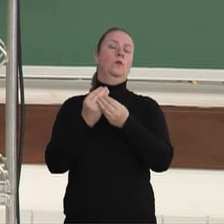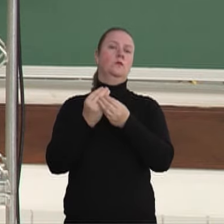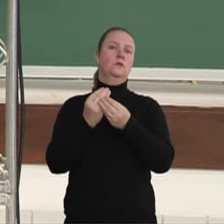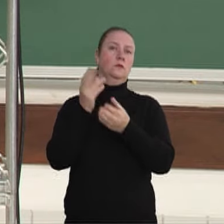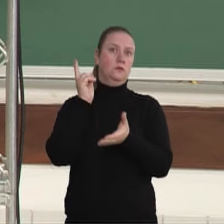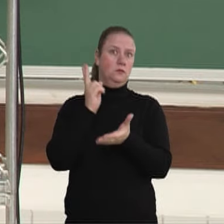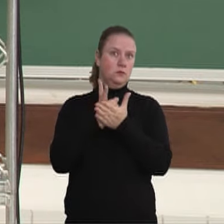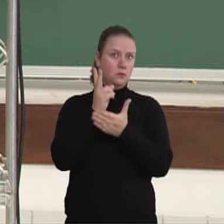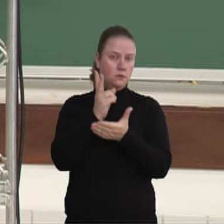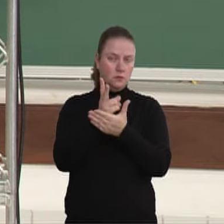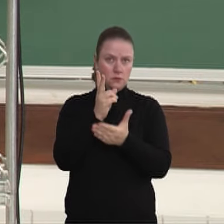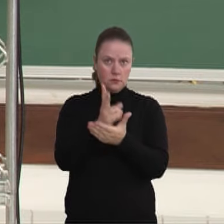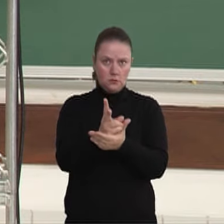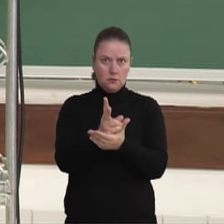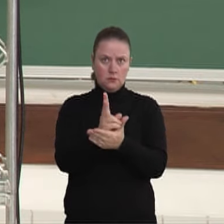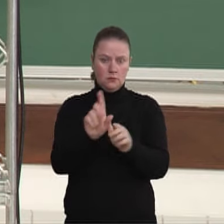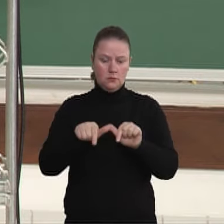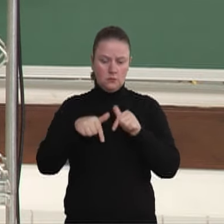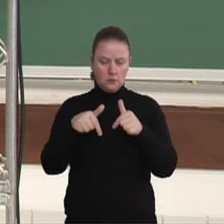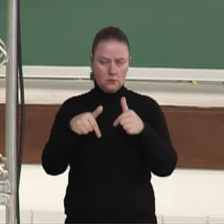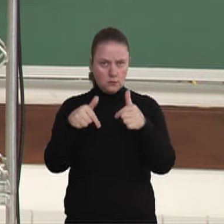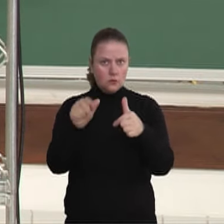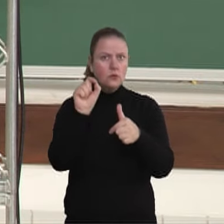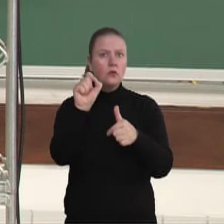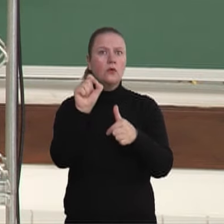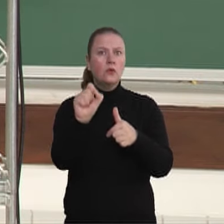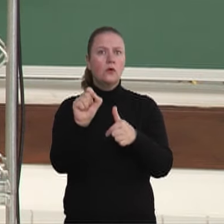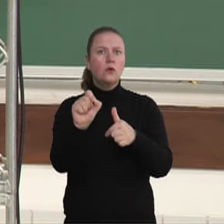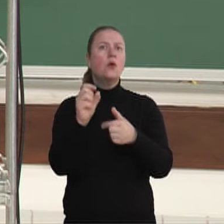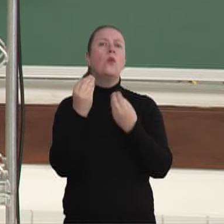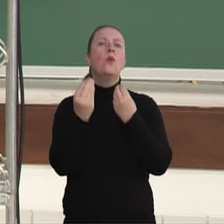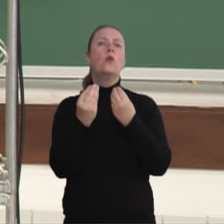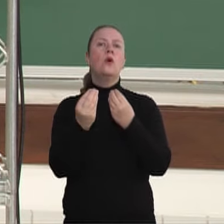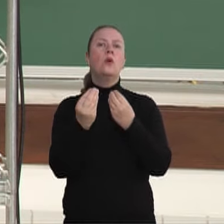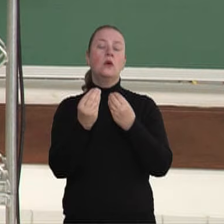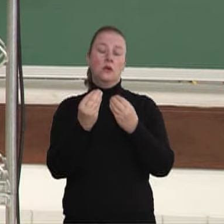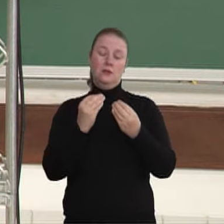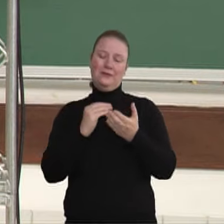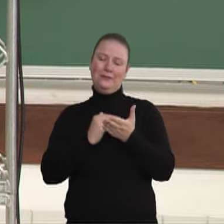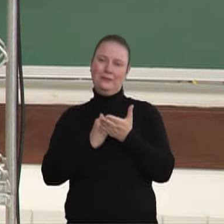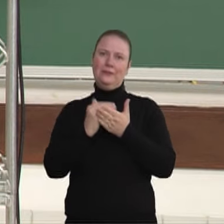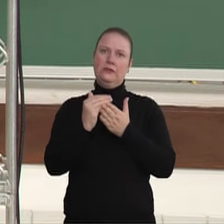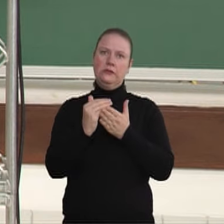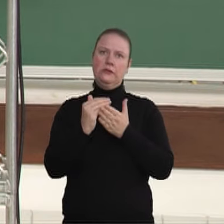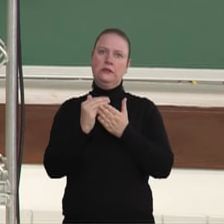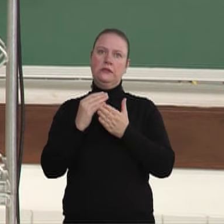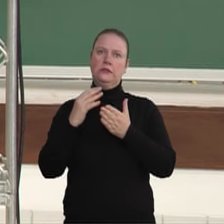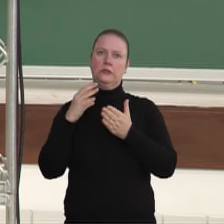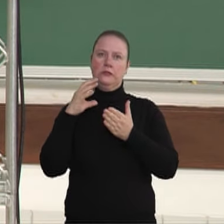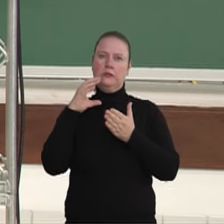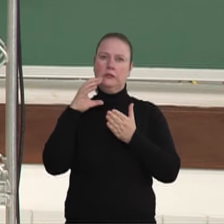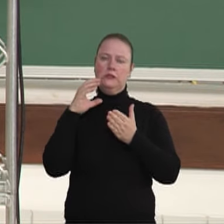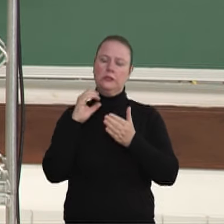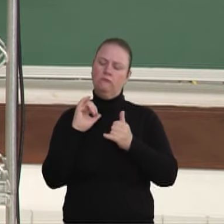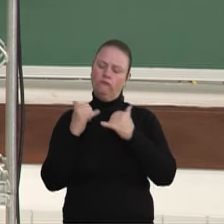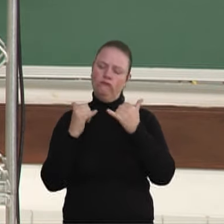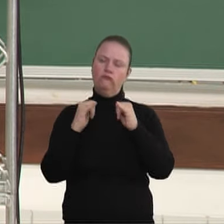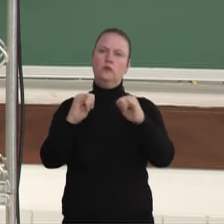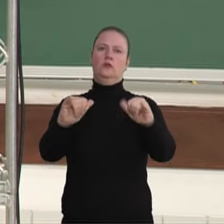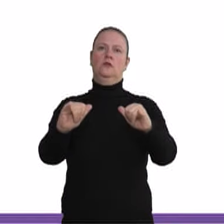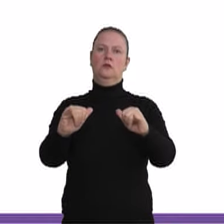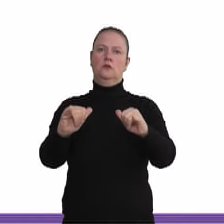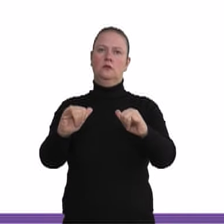sempre avançando da onde é mais quente para onde é mais frio, ok? Então, isso é uma tendência natural que teremos